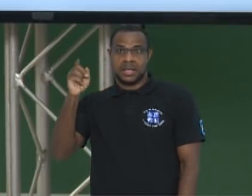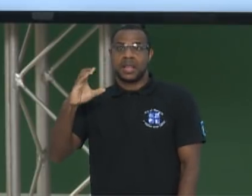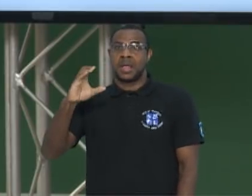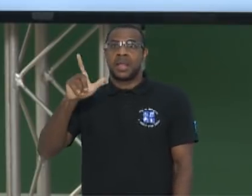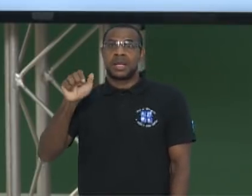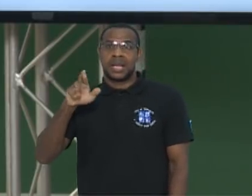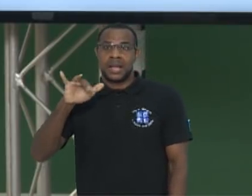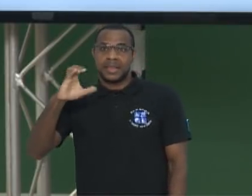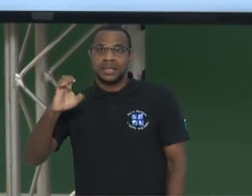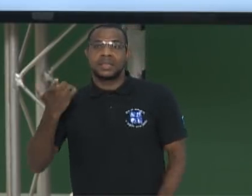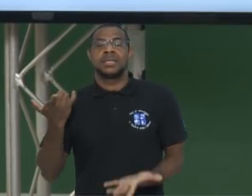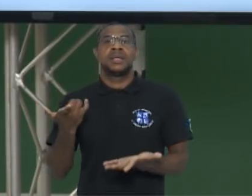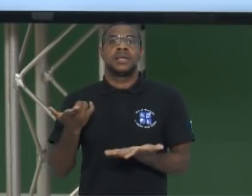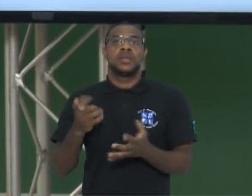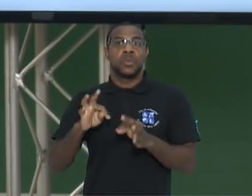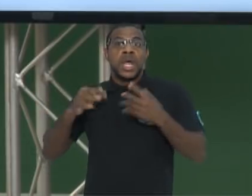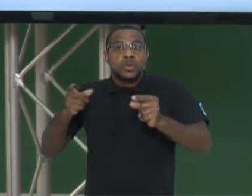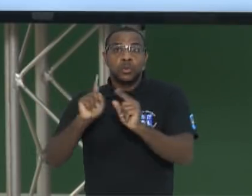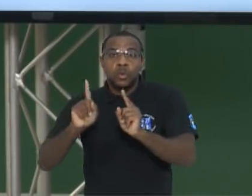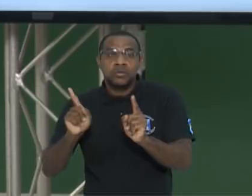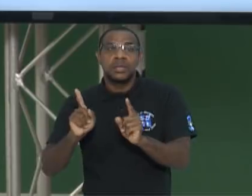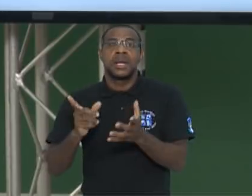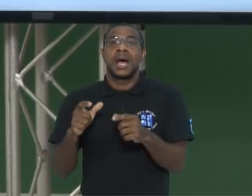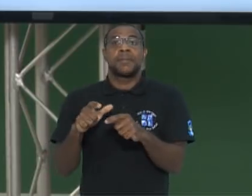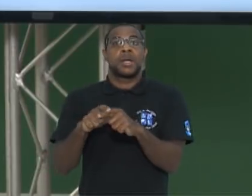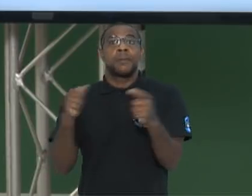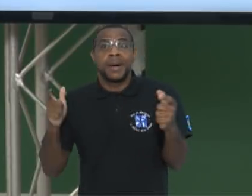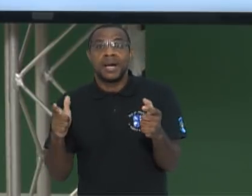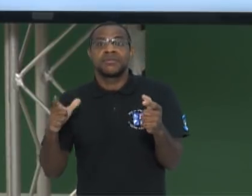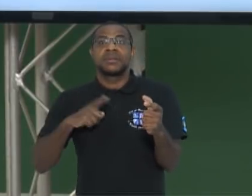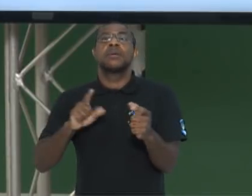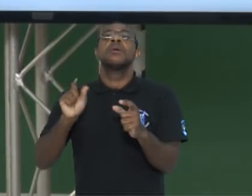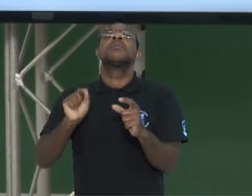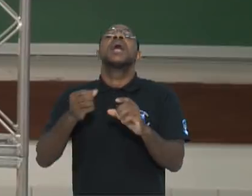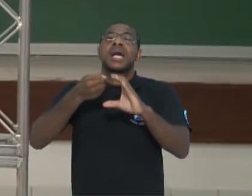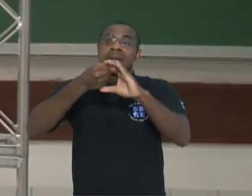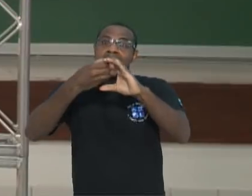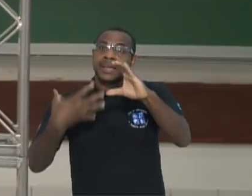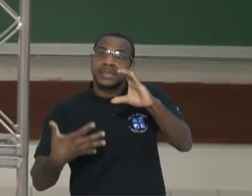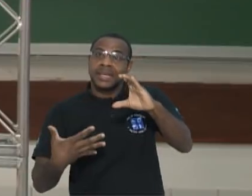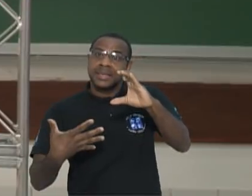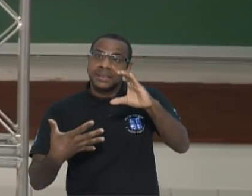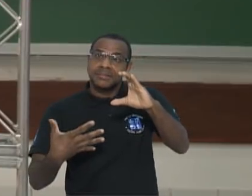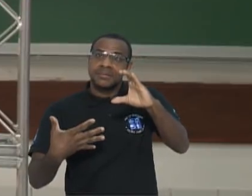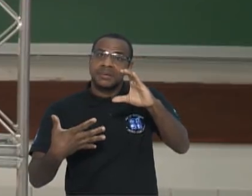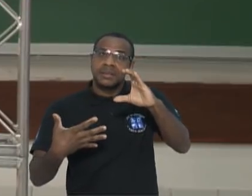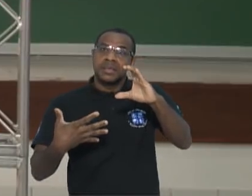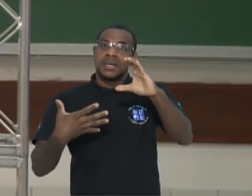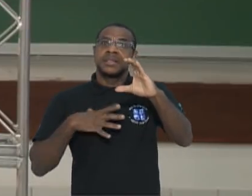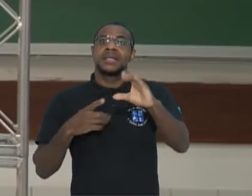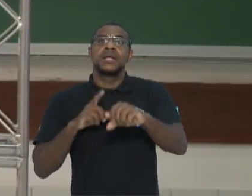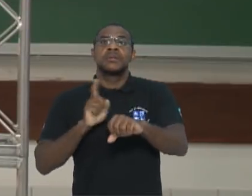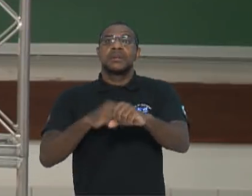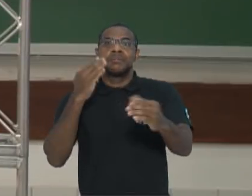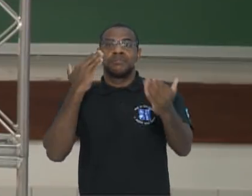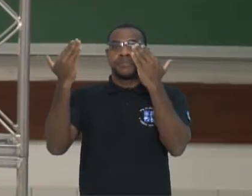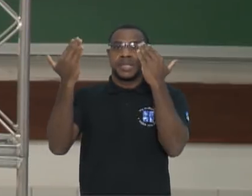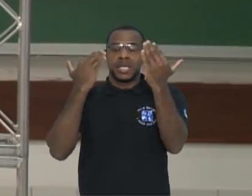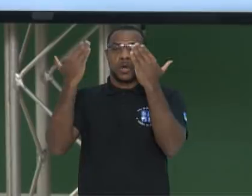são todos, mas a maior parte deles traz essa característica, né, de ter esse tempo psicológico,